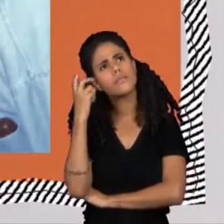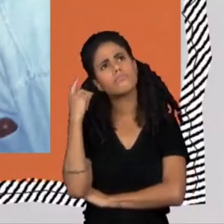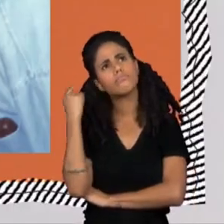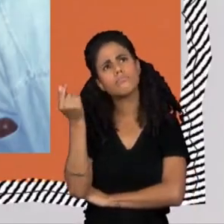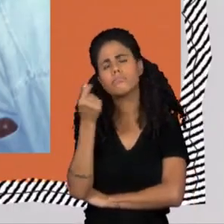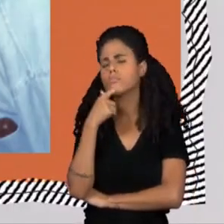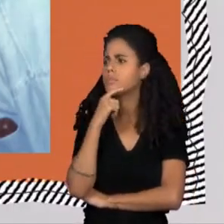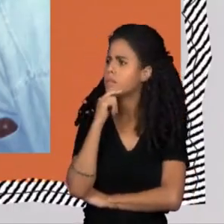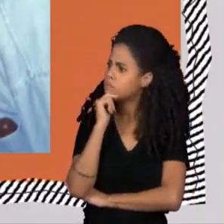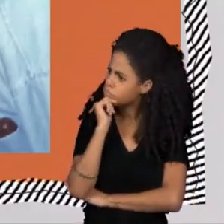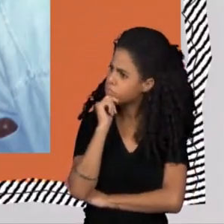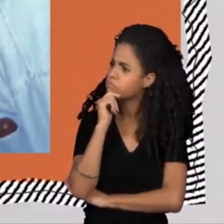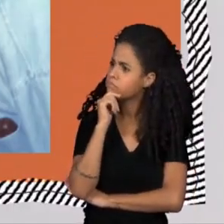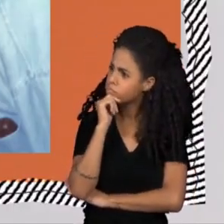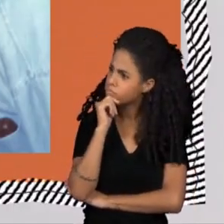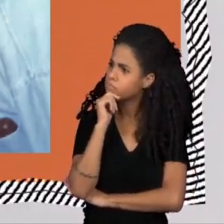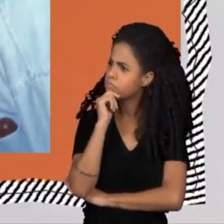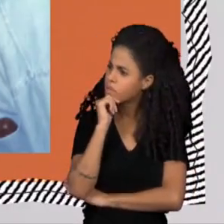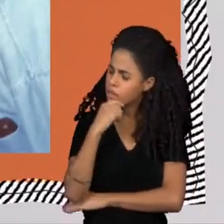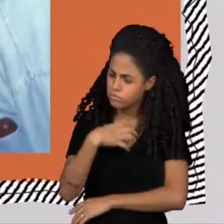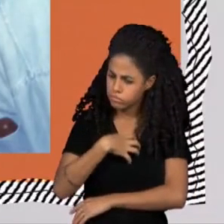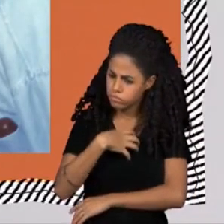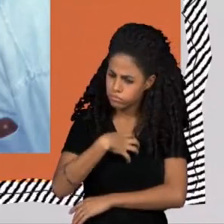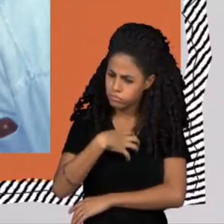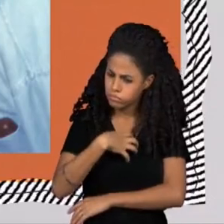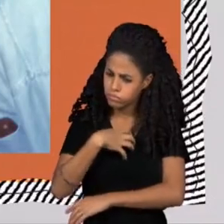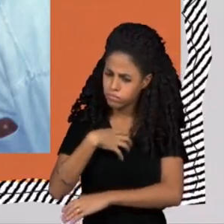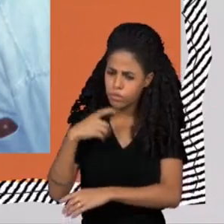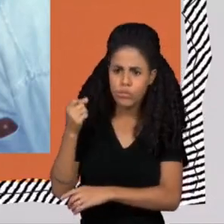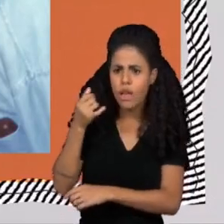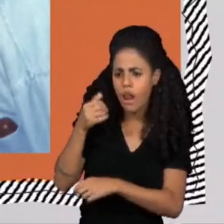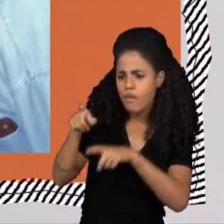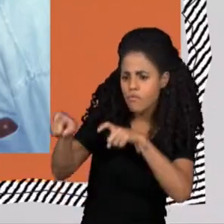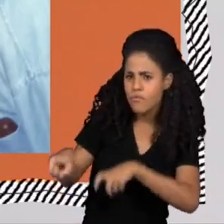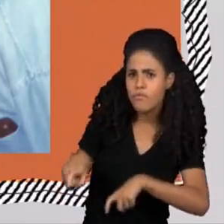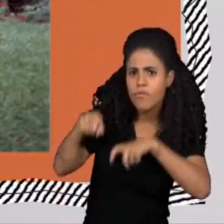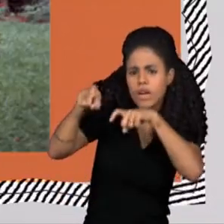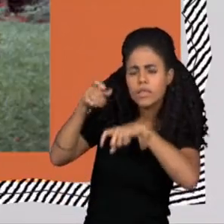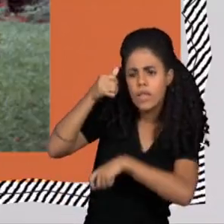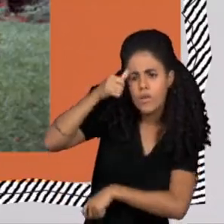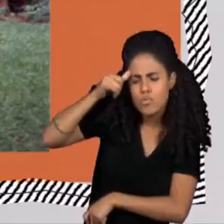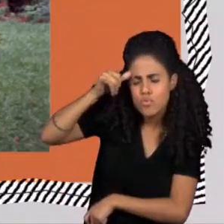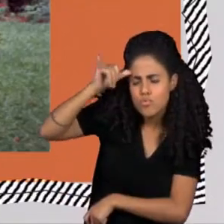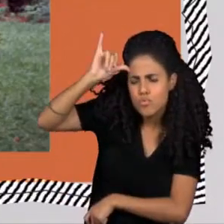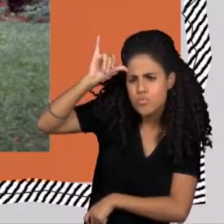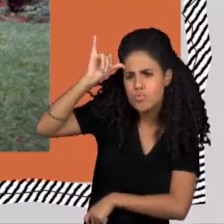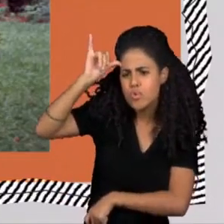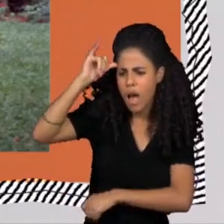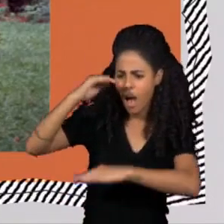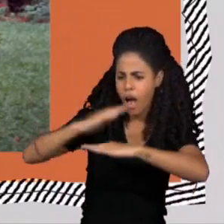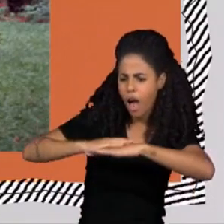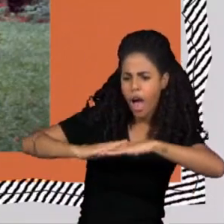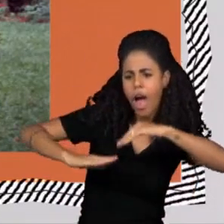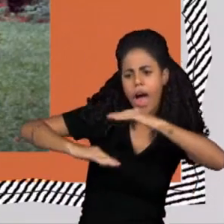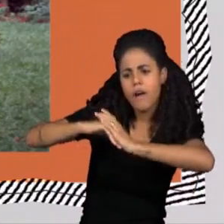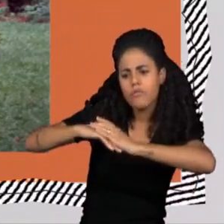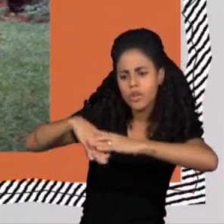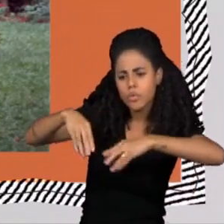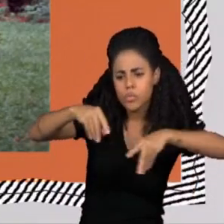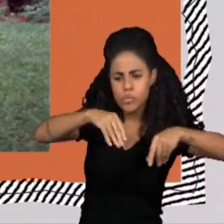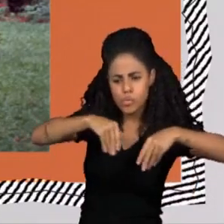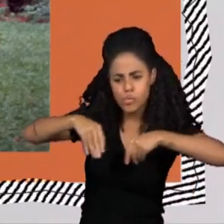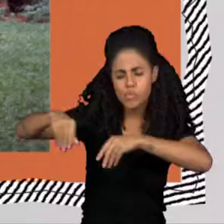aí meu estado de espírito tá igual quando eu saio da fazenda do Umbu em São a Terra é forte até aqui